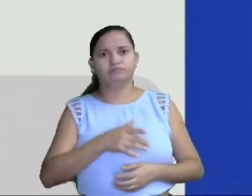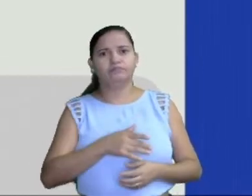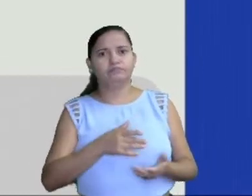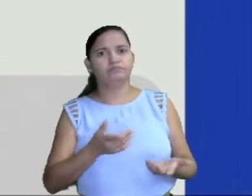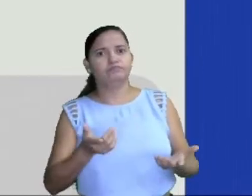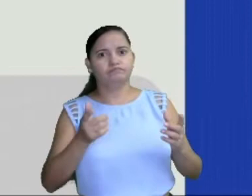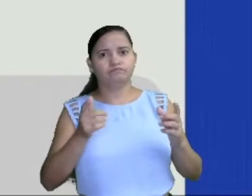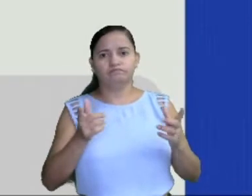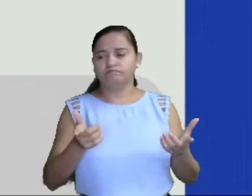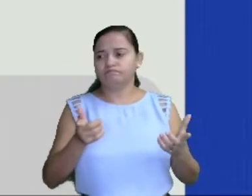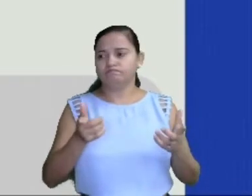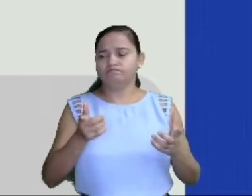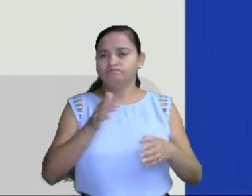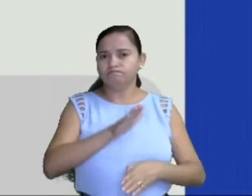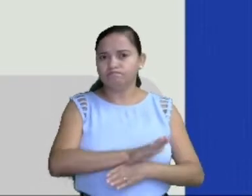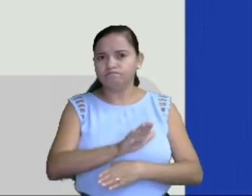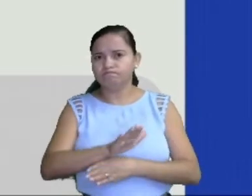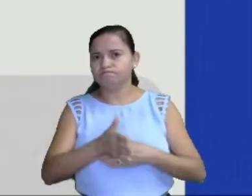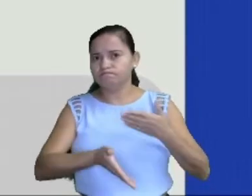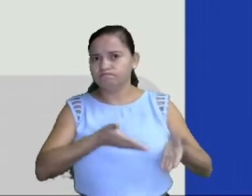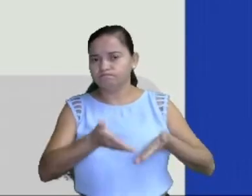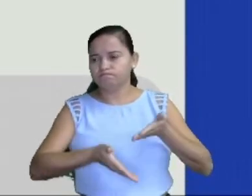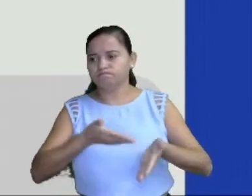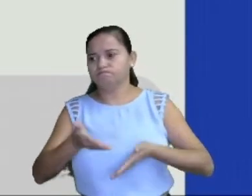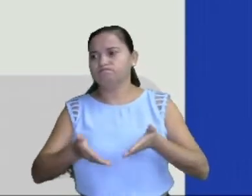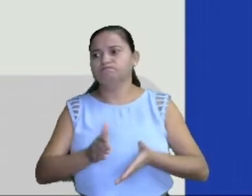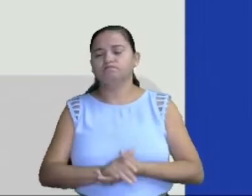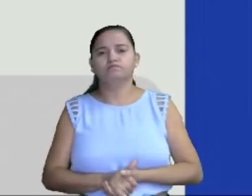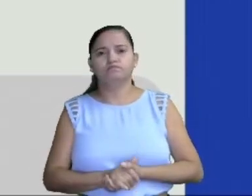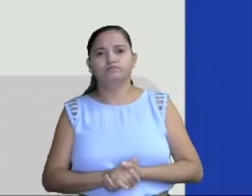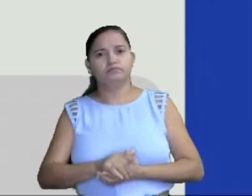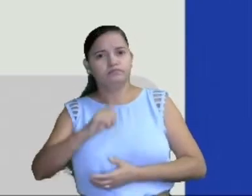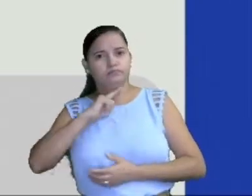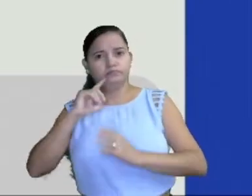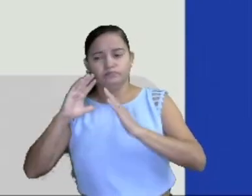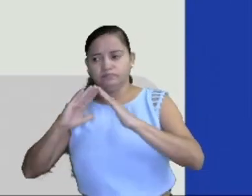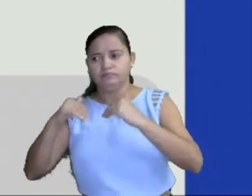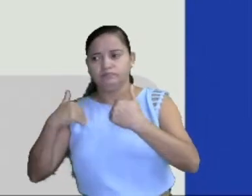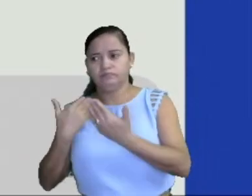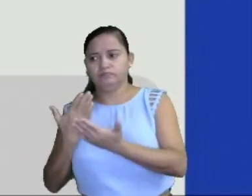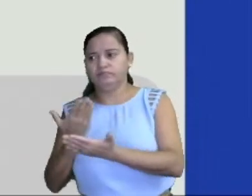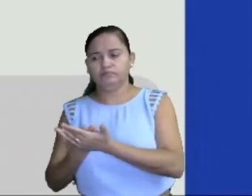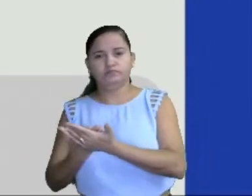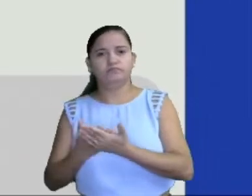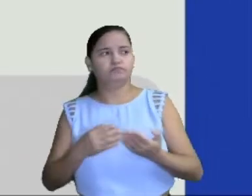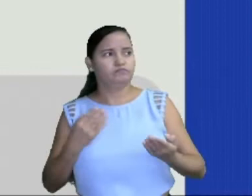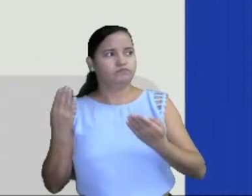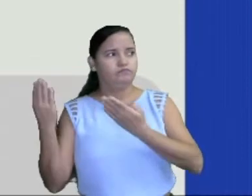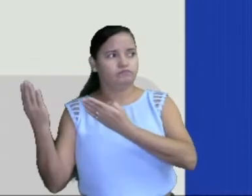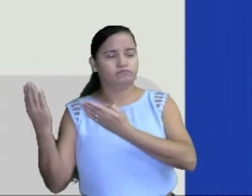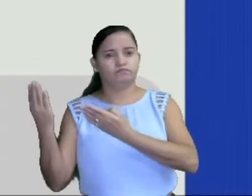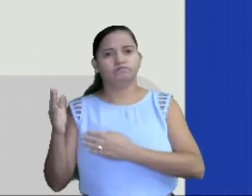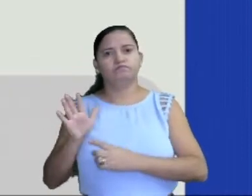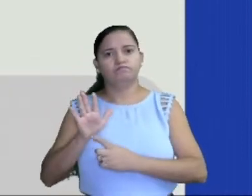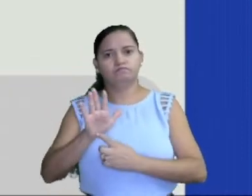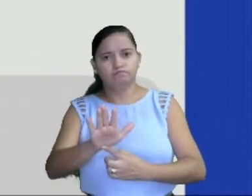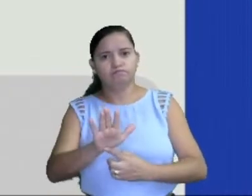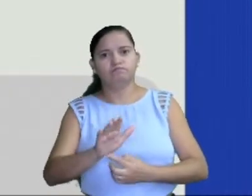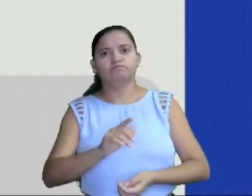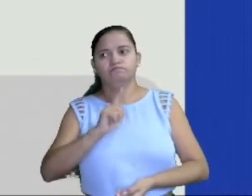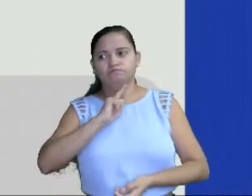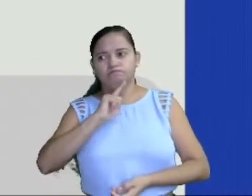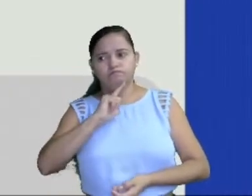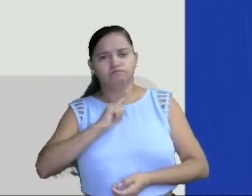município. Novamente, o projeto Período Integral da Escola Municipal Fausto Legues, no conjunto Newton Siqueira Sopa, foi alvo